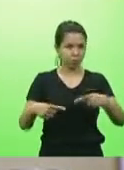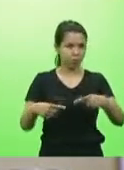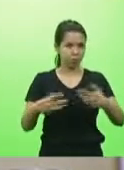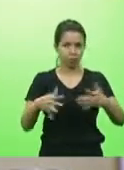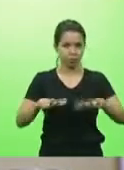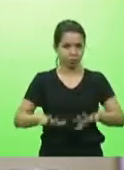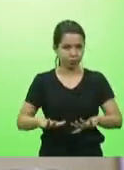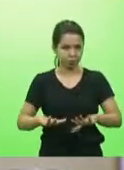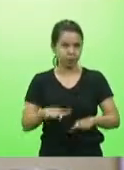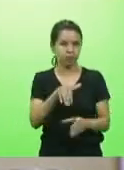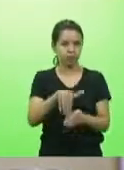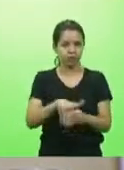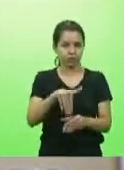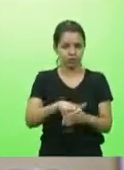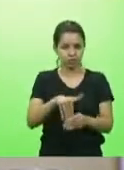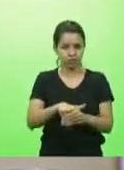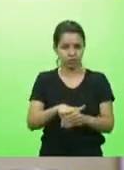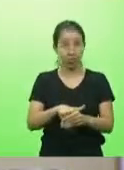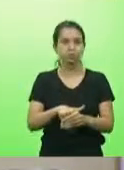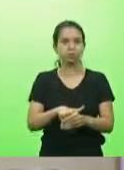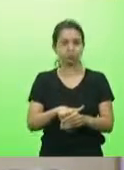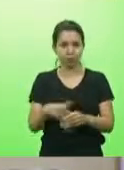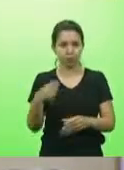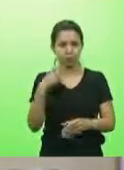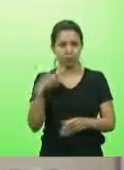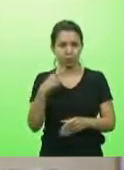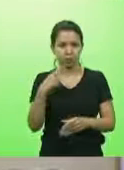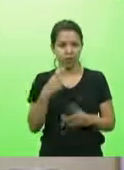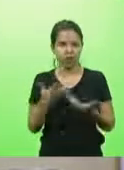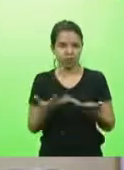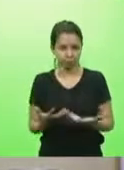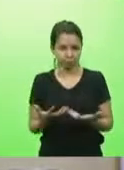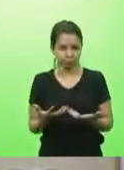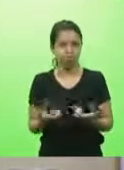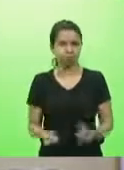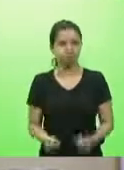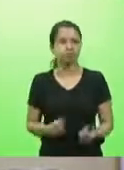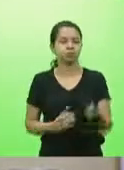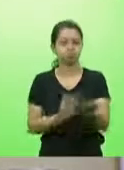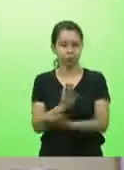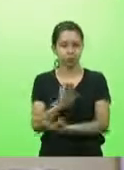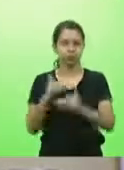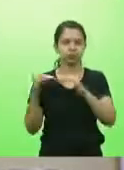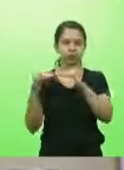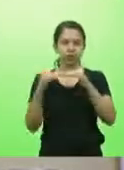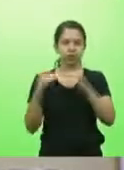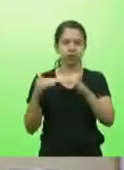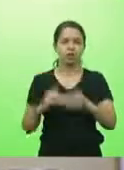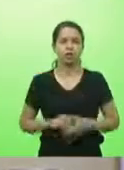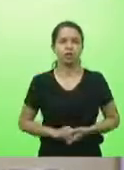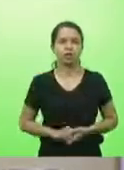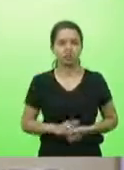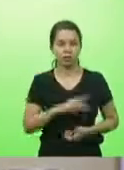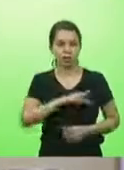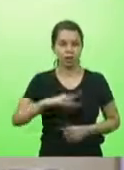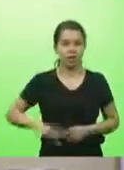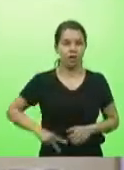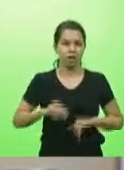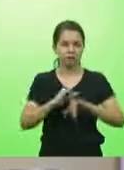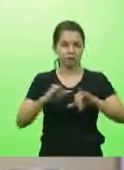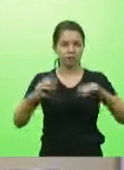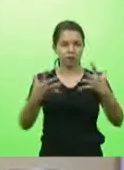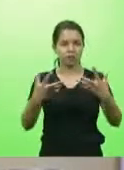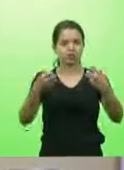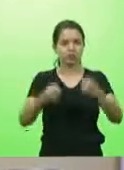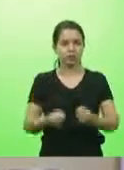discutir, em votação. Deputados que aprovam, permaneçam como se encontra. Aprovado por unanimidade. Esta presidência comunica que defere os